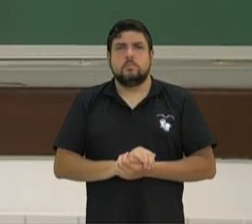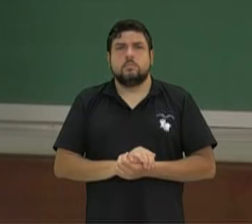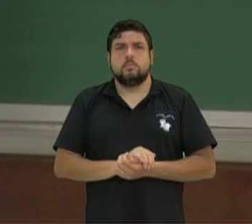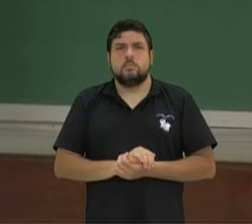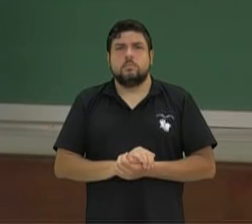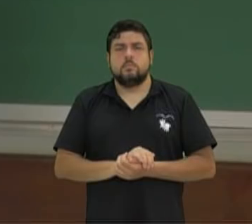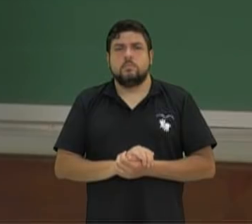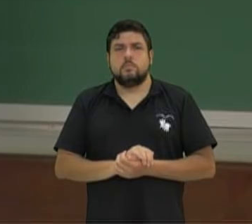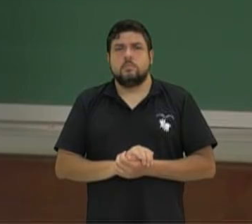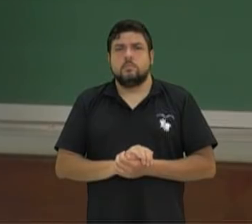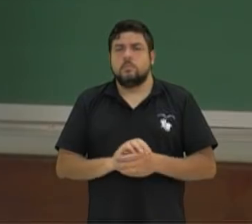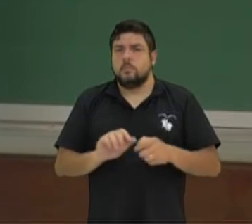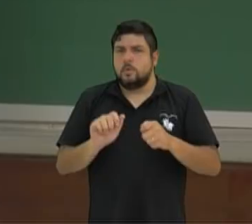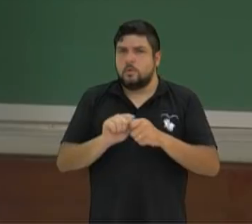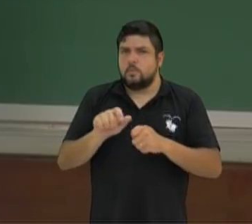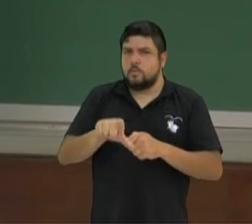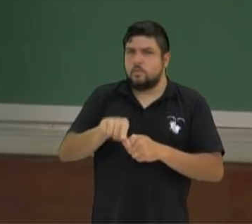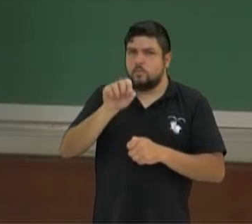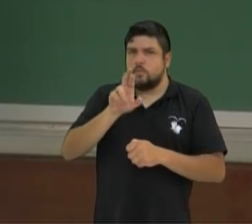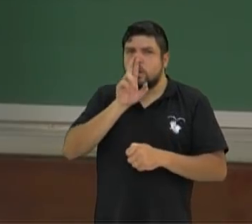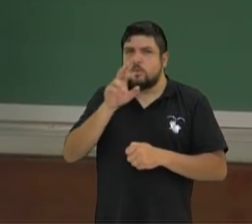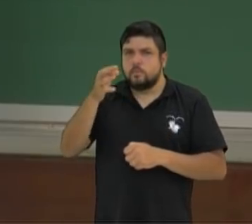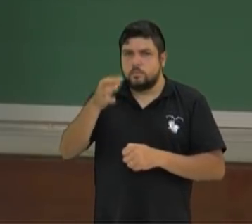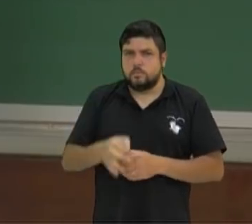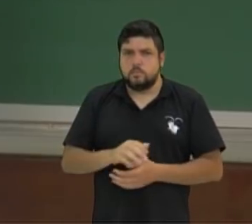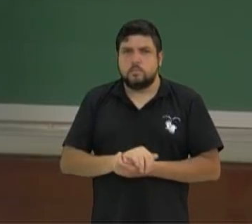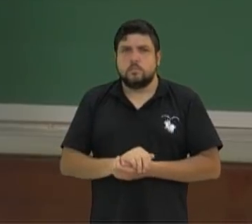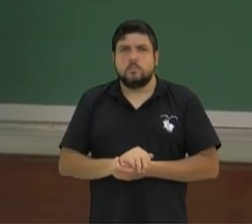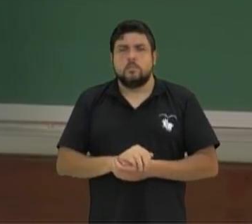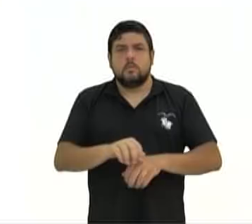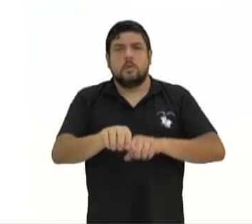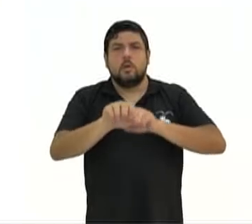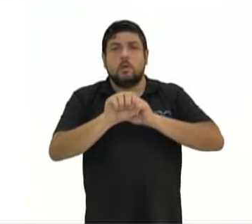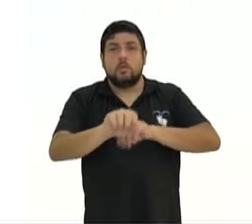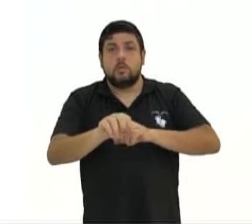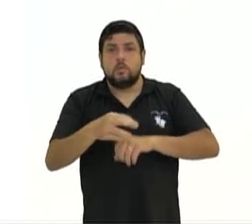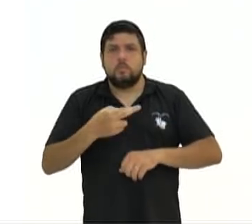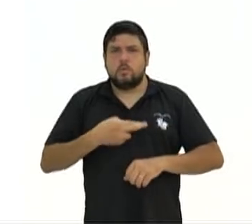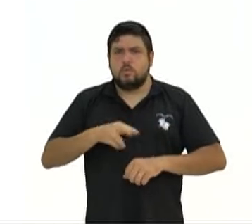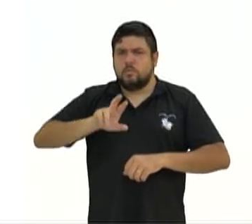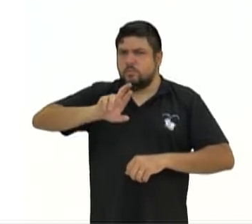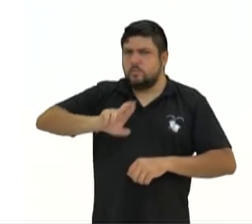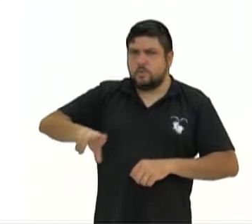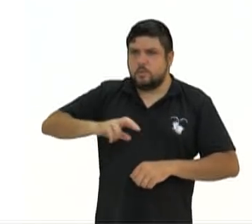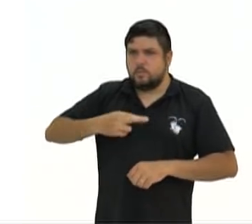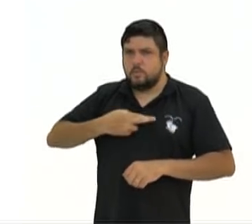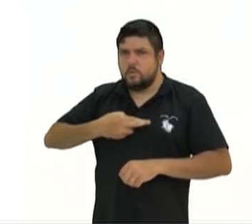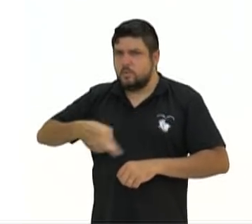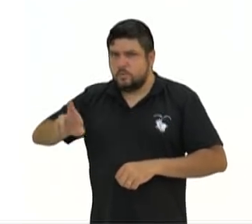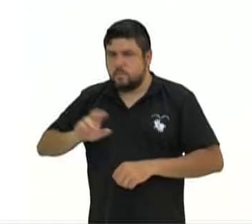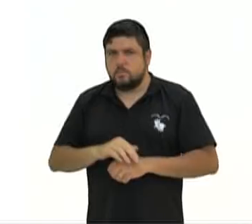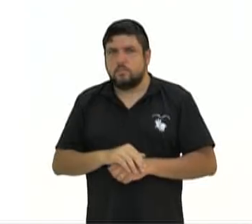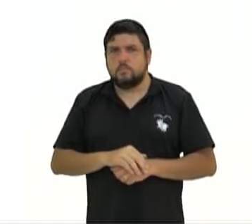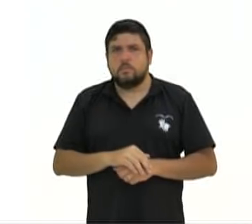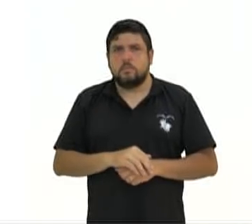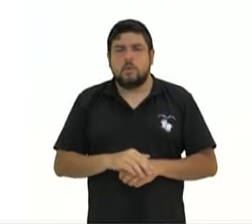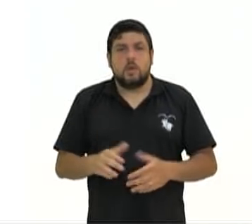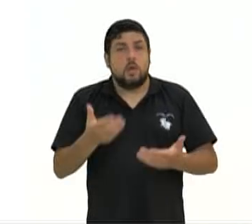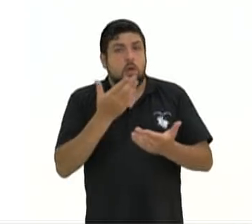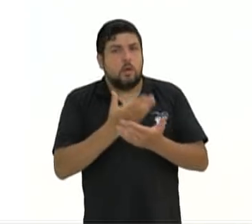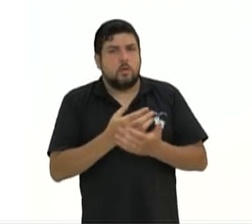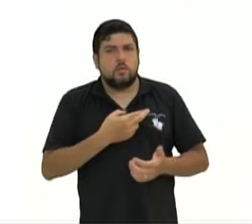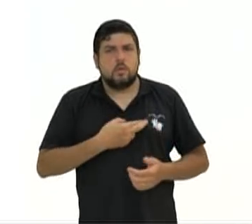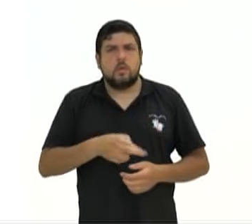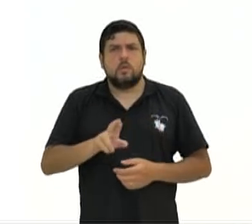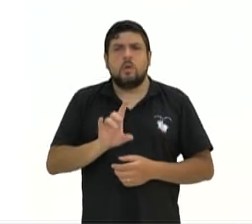a alternativa correta. O ensino religioso não é aula de religião. As aulas de religião são ofertadas